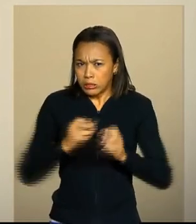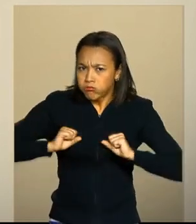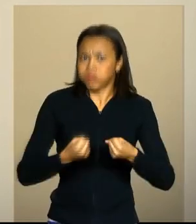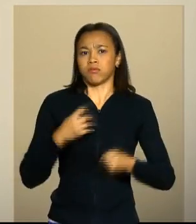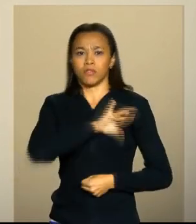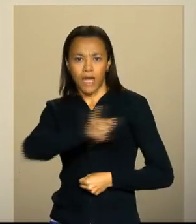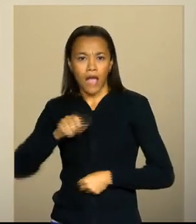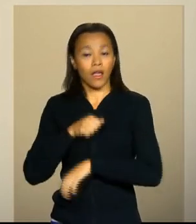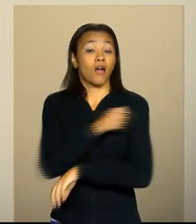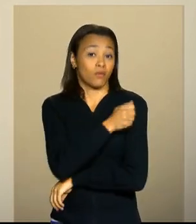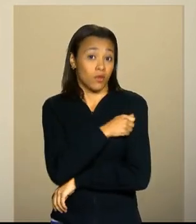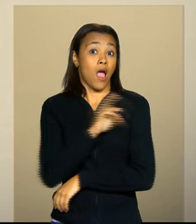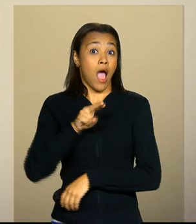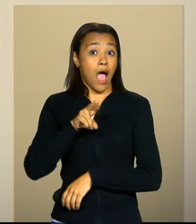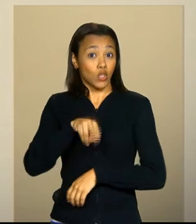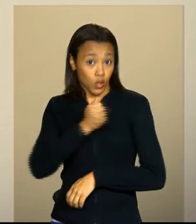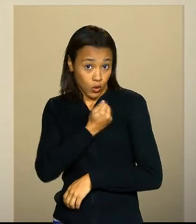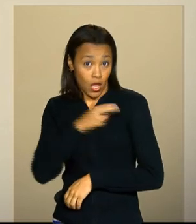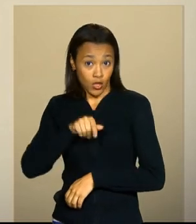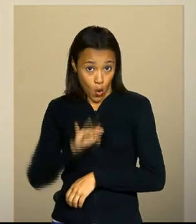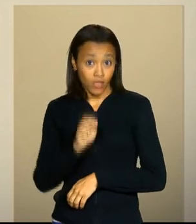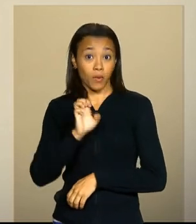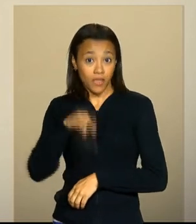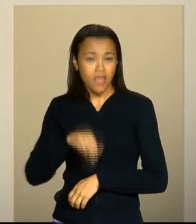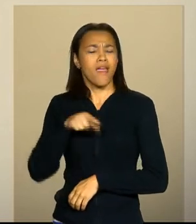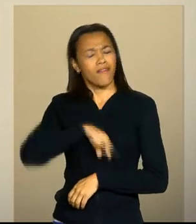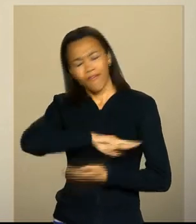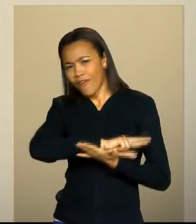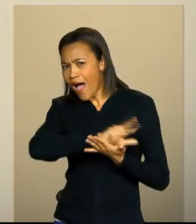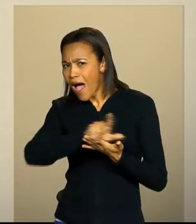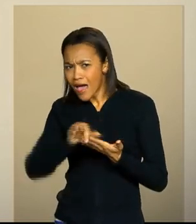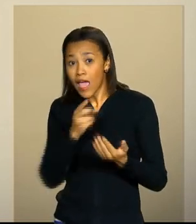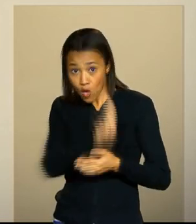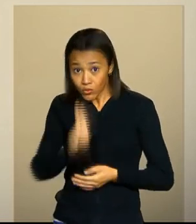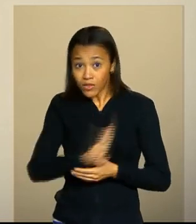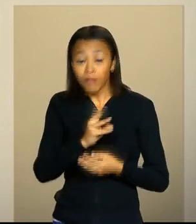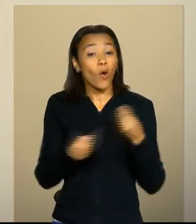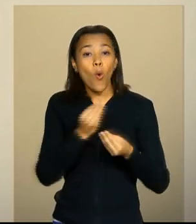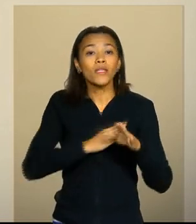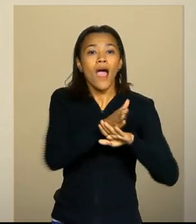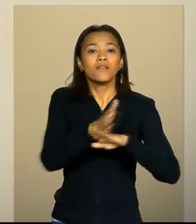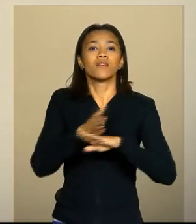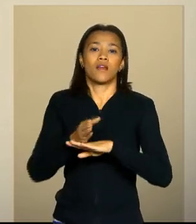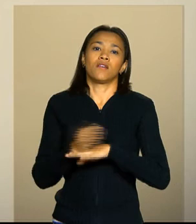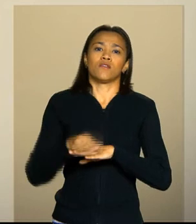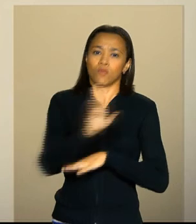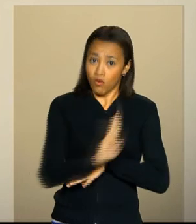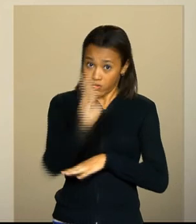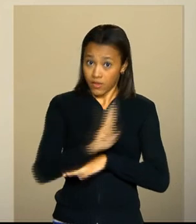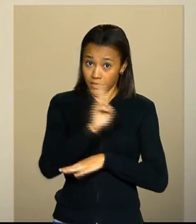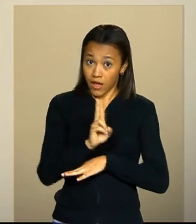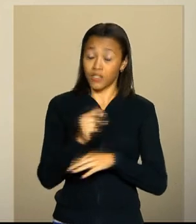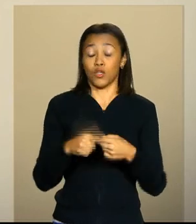a nota do ENEM Luciano vale para todas essas formas de acesso ao ensino superior que a gente acabou de